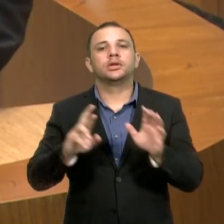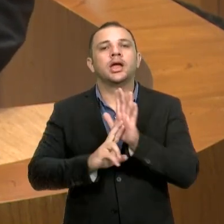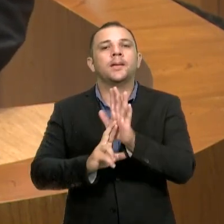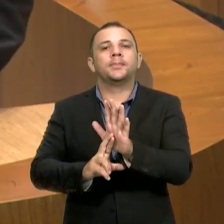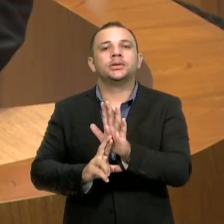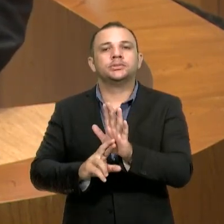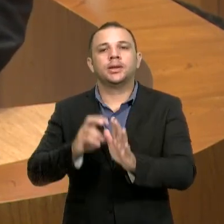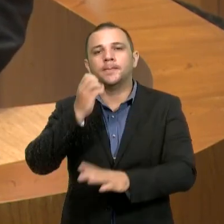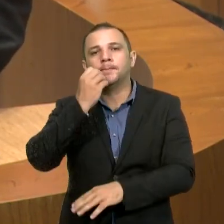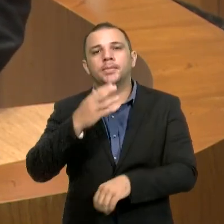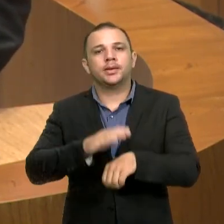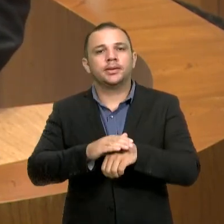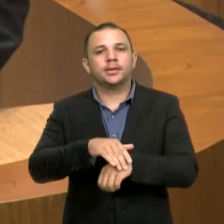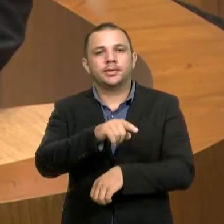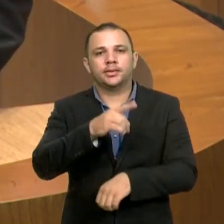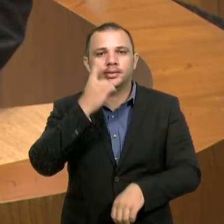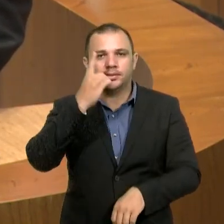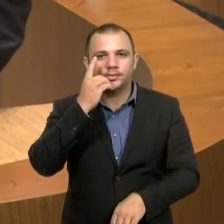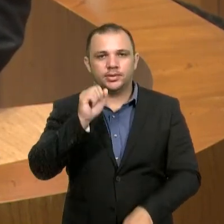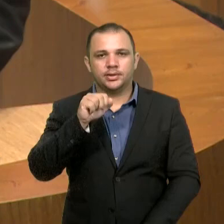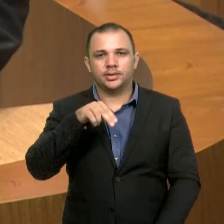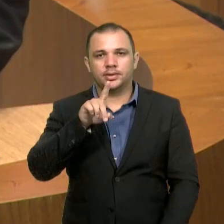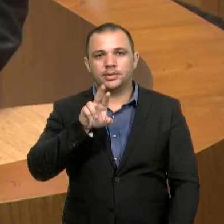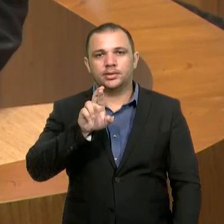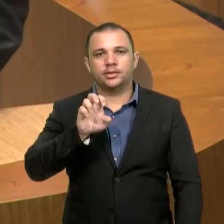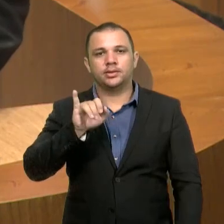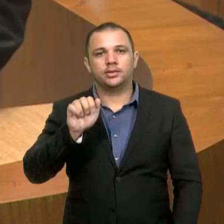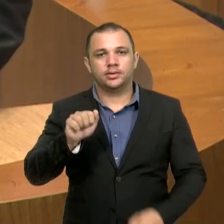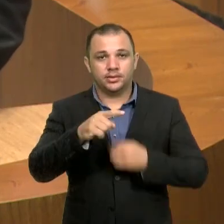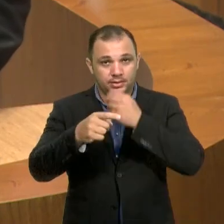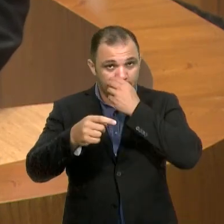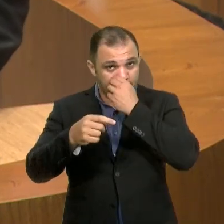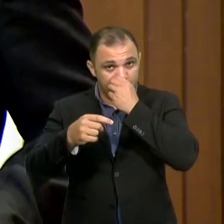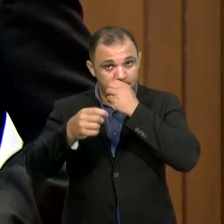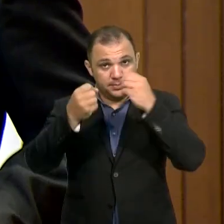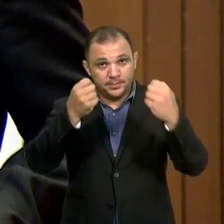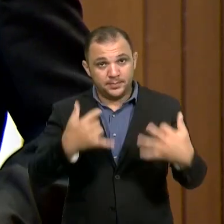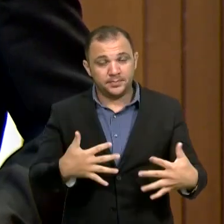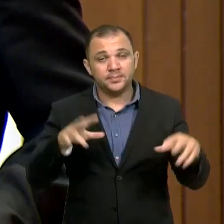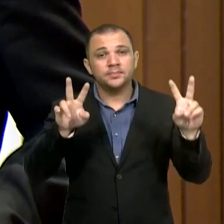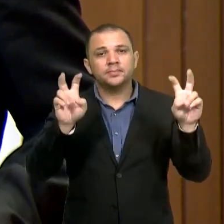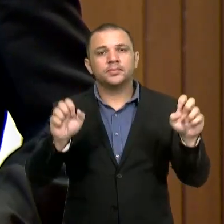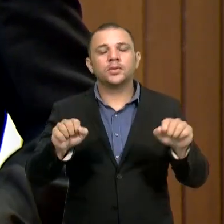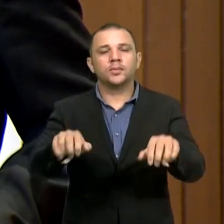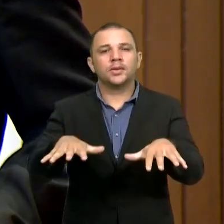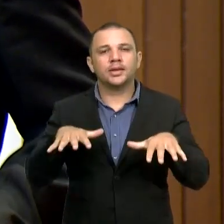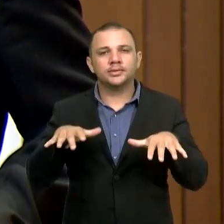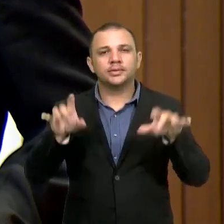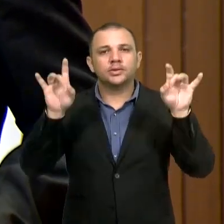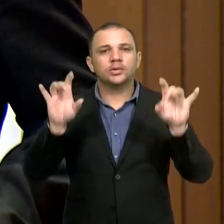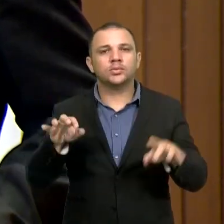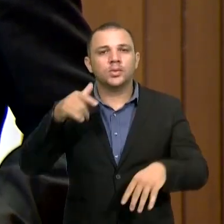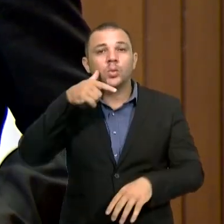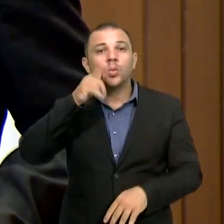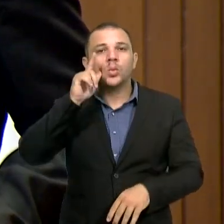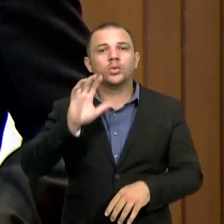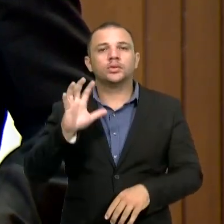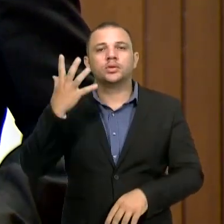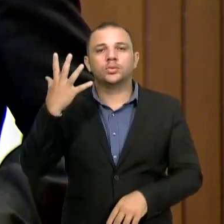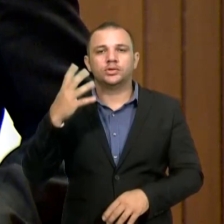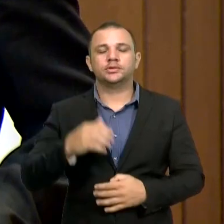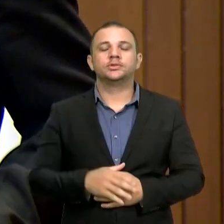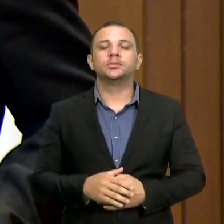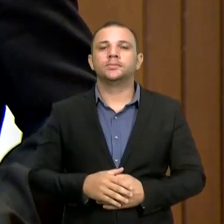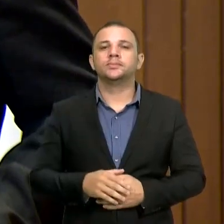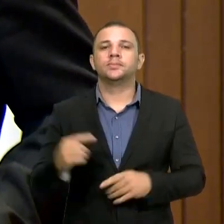aqui pela deputada Andréa sobre a sessão solene ontem, é